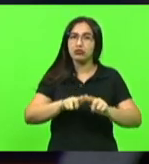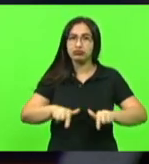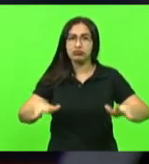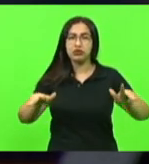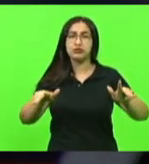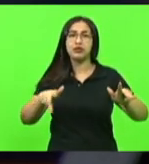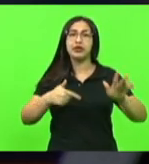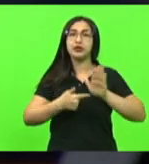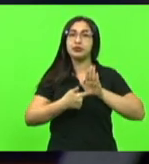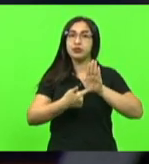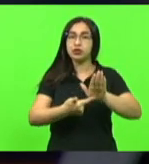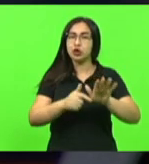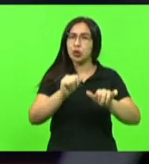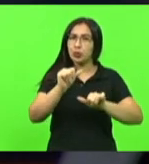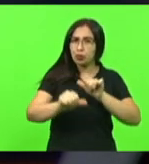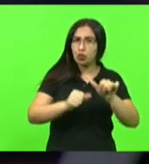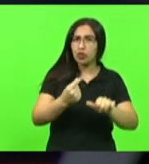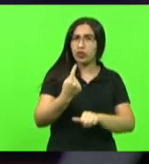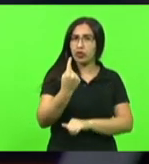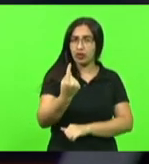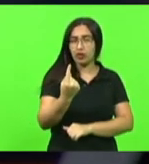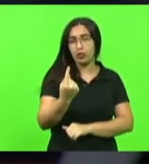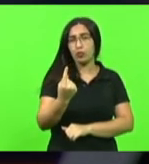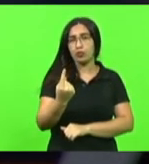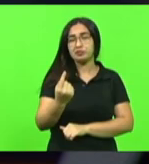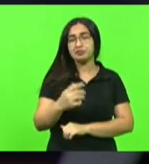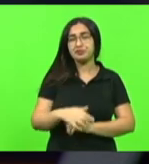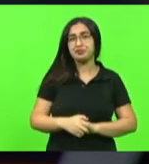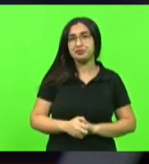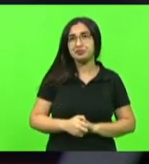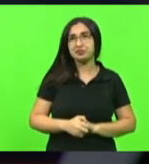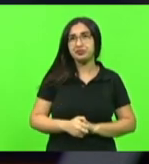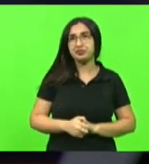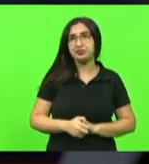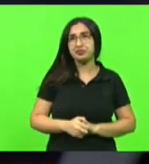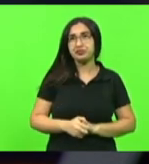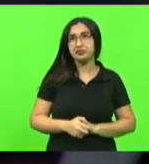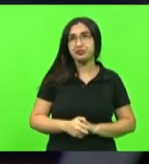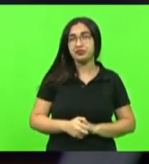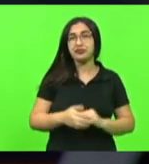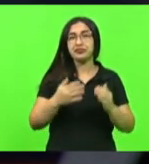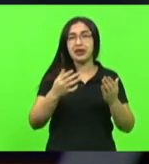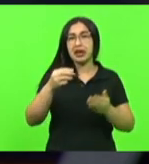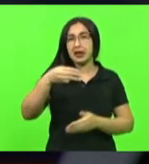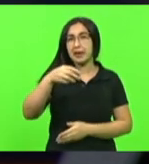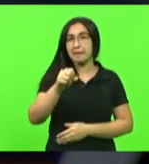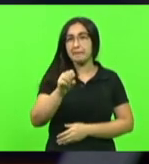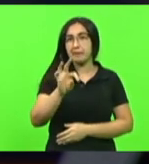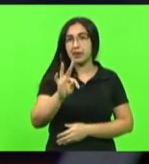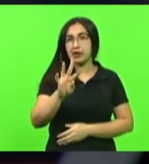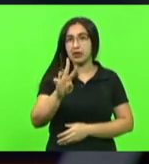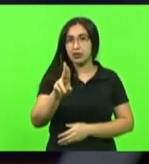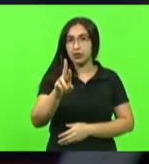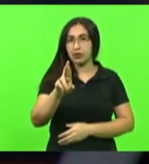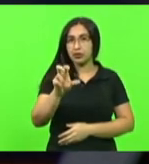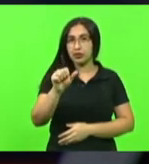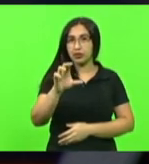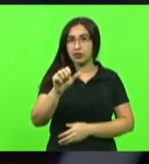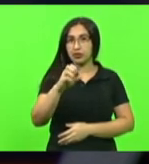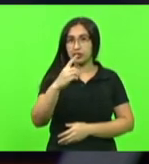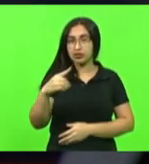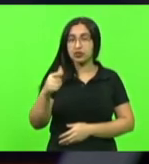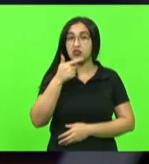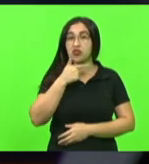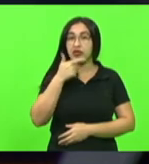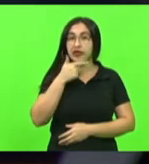apresentei uma alteração na questão da maturação do queijo cru lá no dia 4